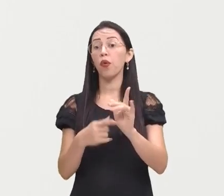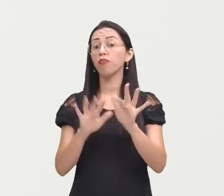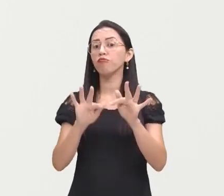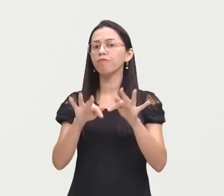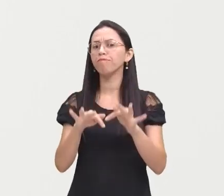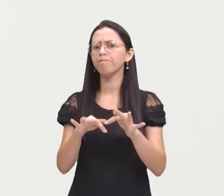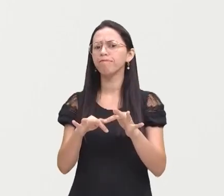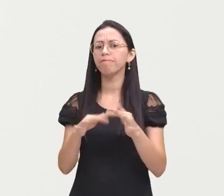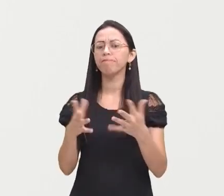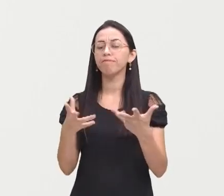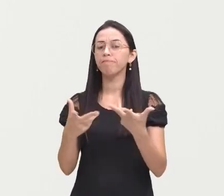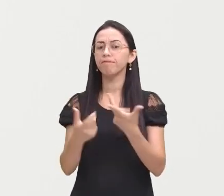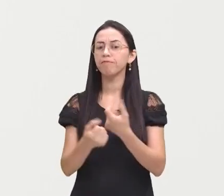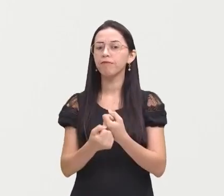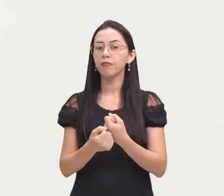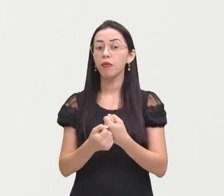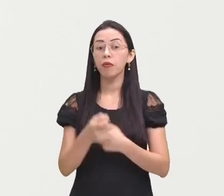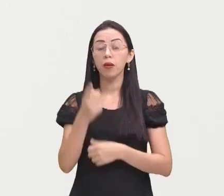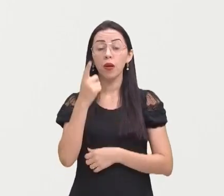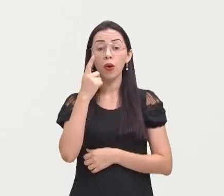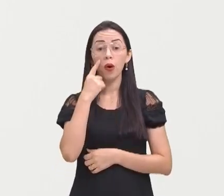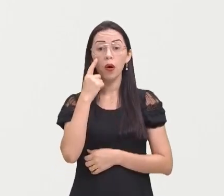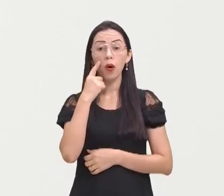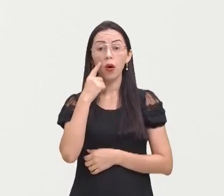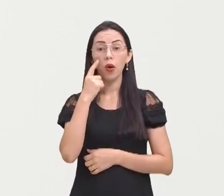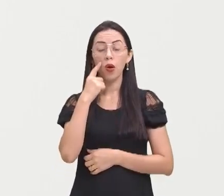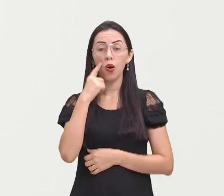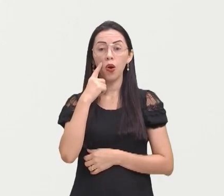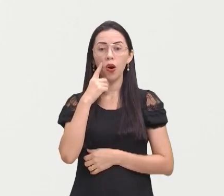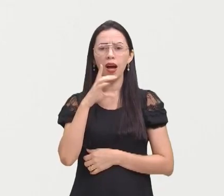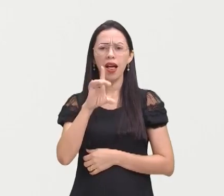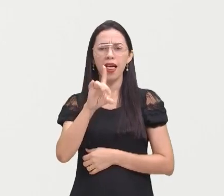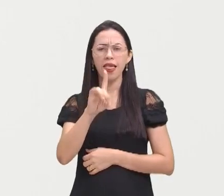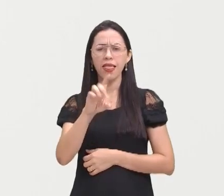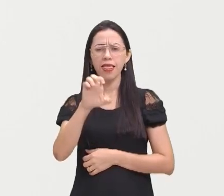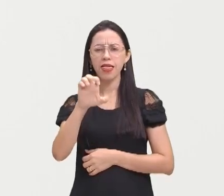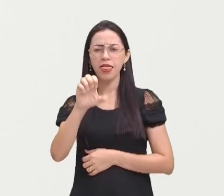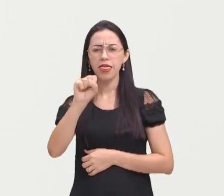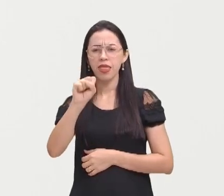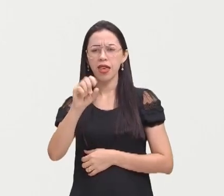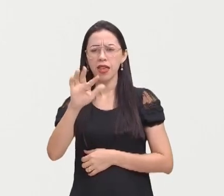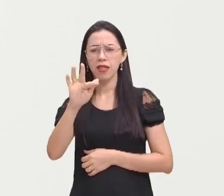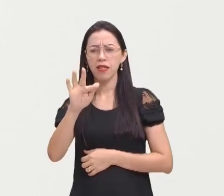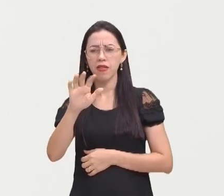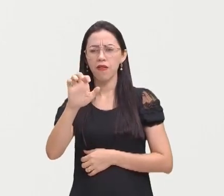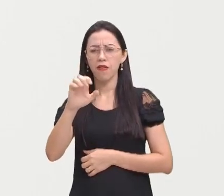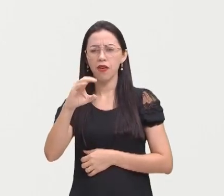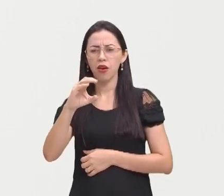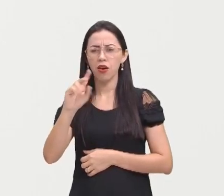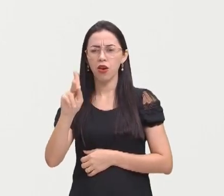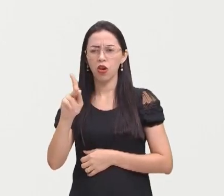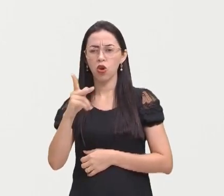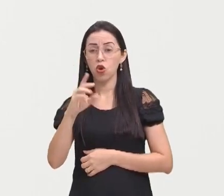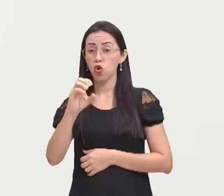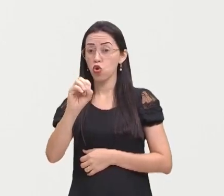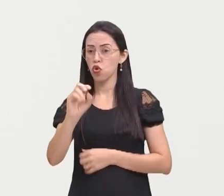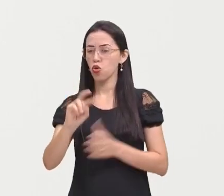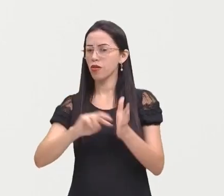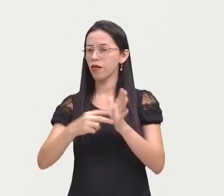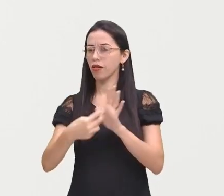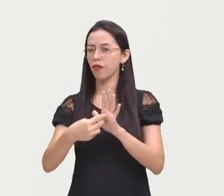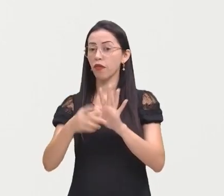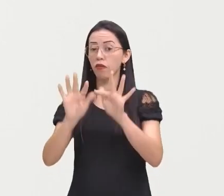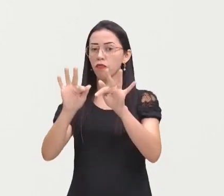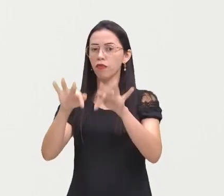inesquecível. O que é um desfecho? Um final, algo inacreditável. Então vamos ler o